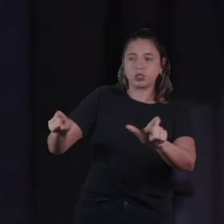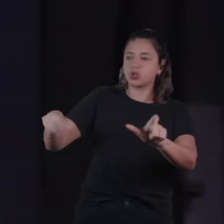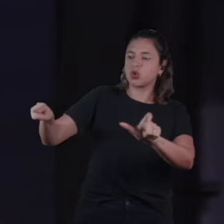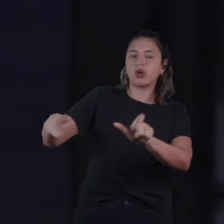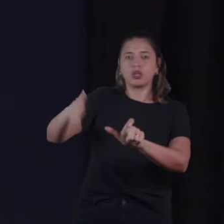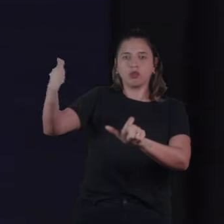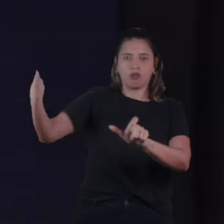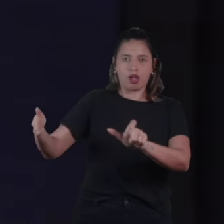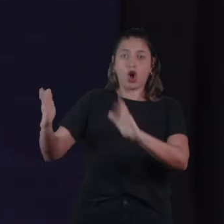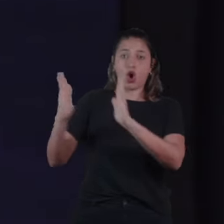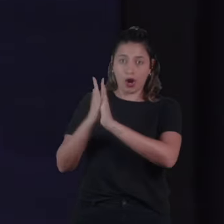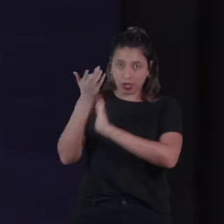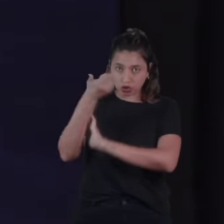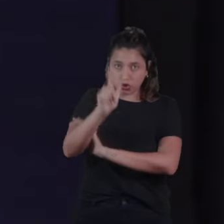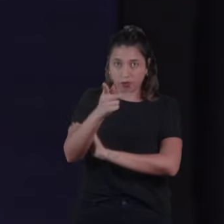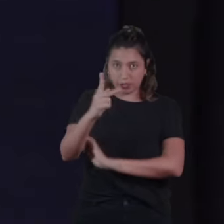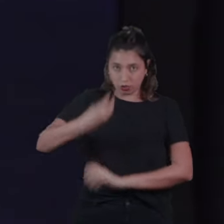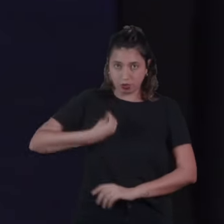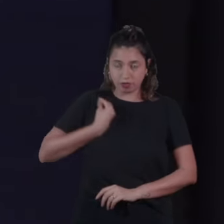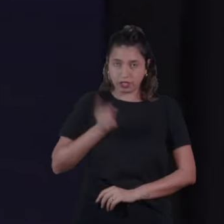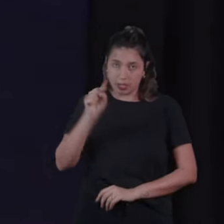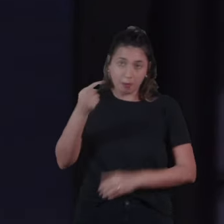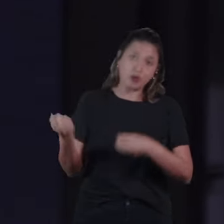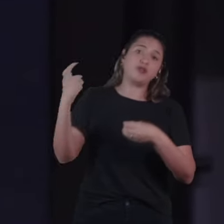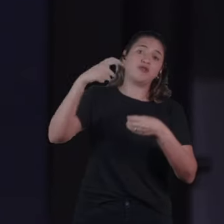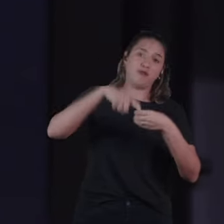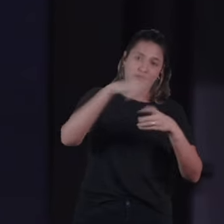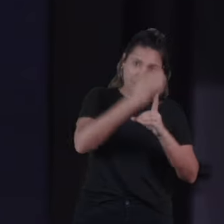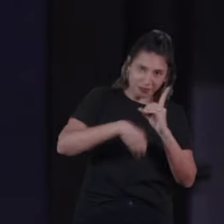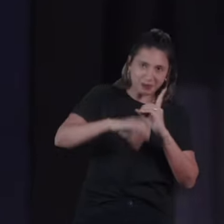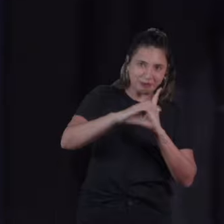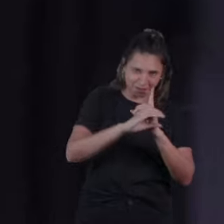vão fazer mais uma oração pela sua vida e você volta aqui para o culto.